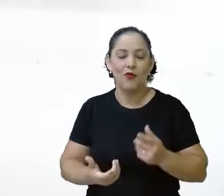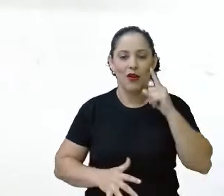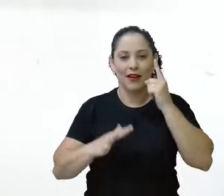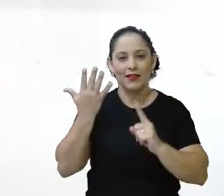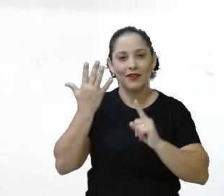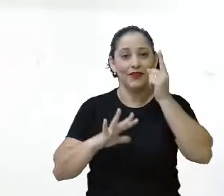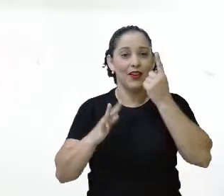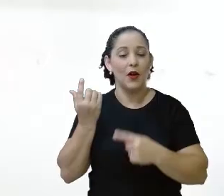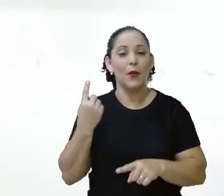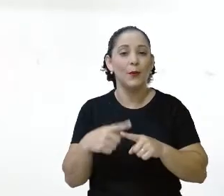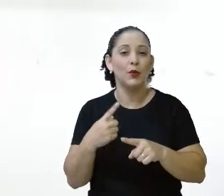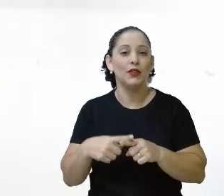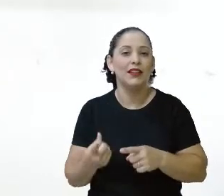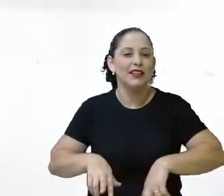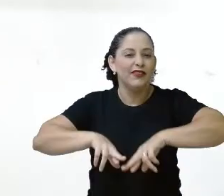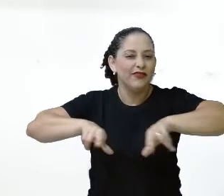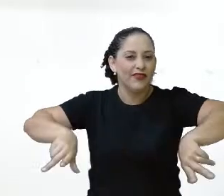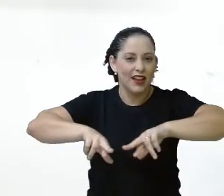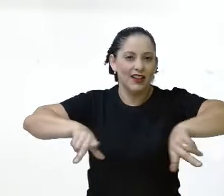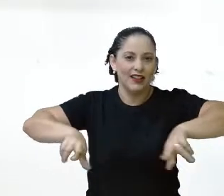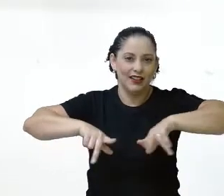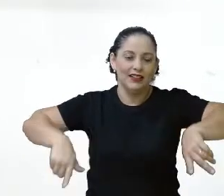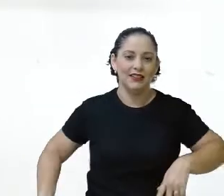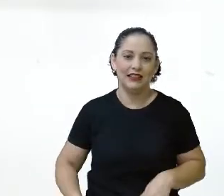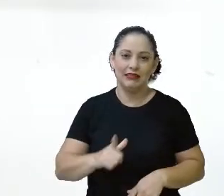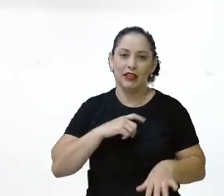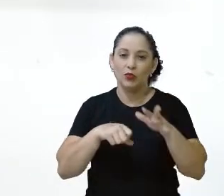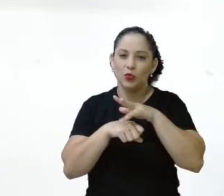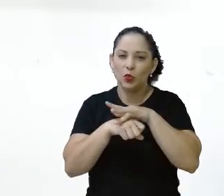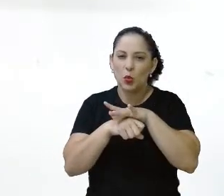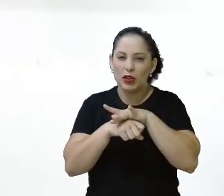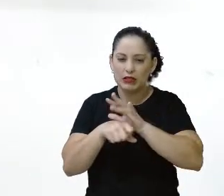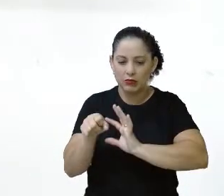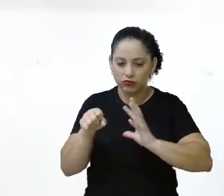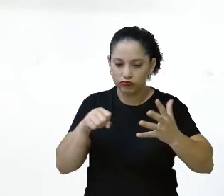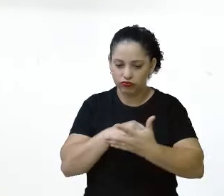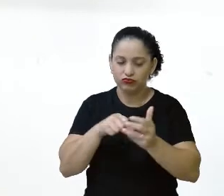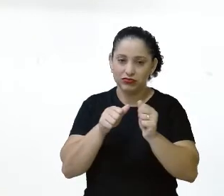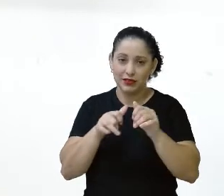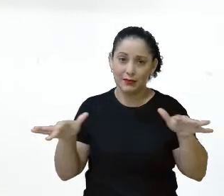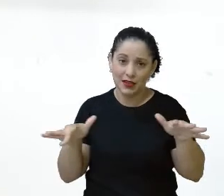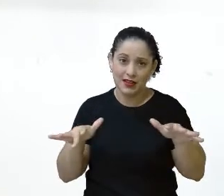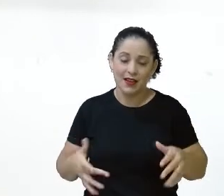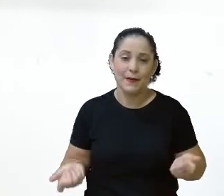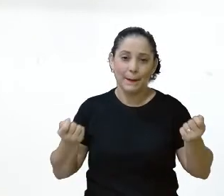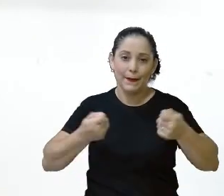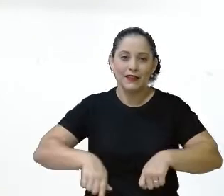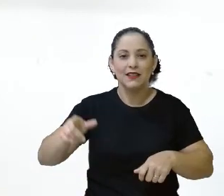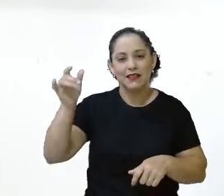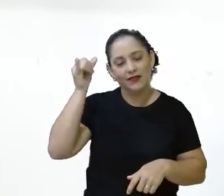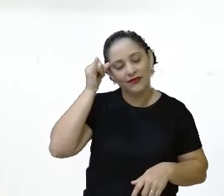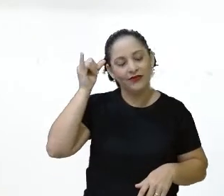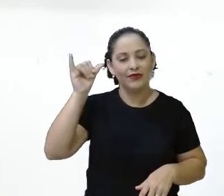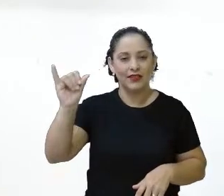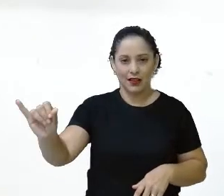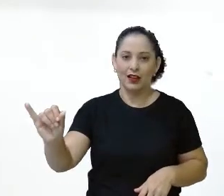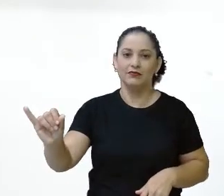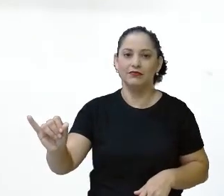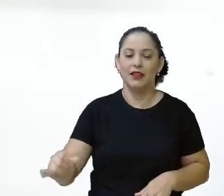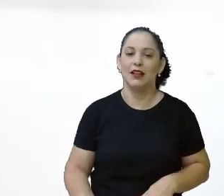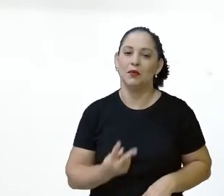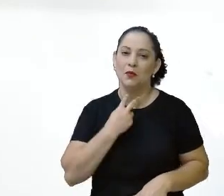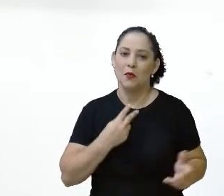anos atípicos. Nós estamos aí diante de uma pandemia e não podemos participar